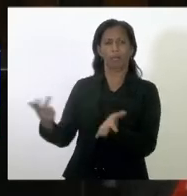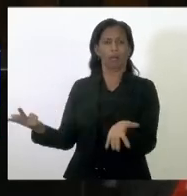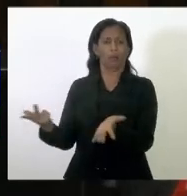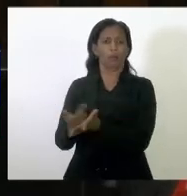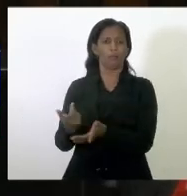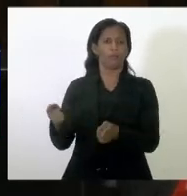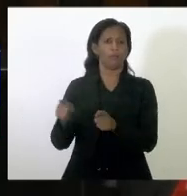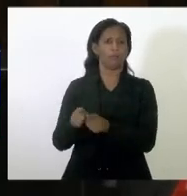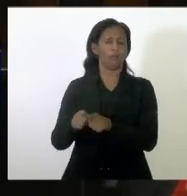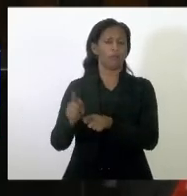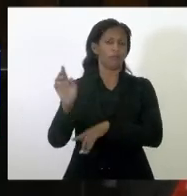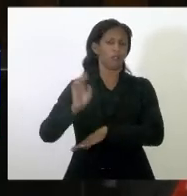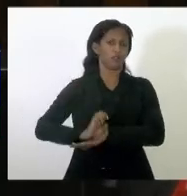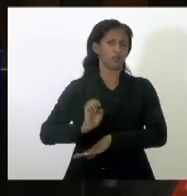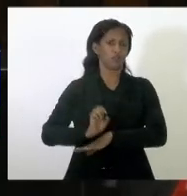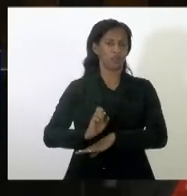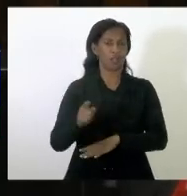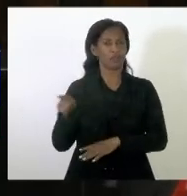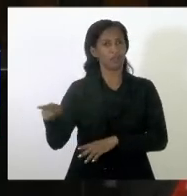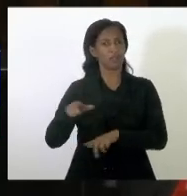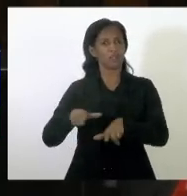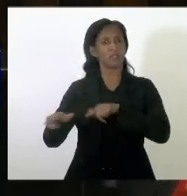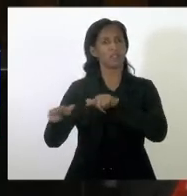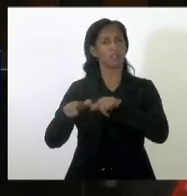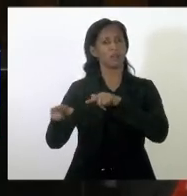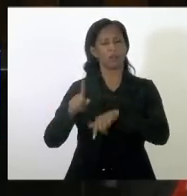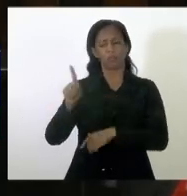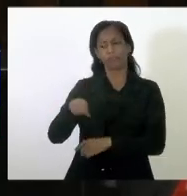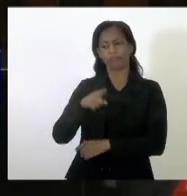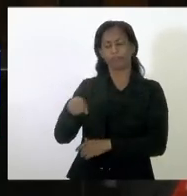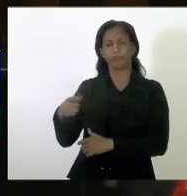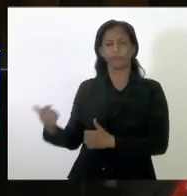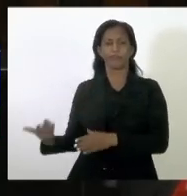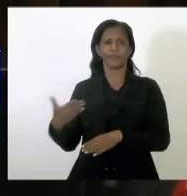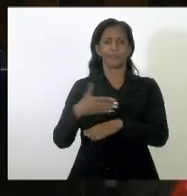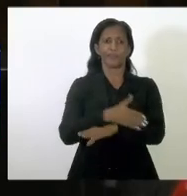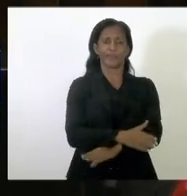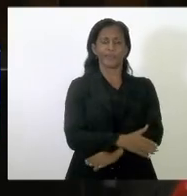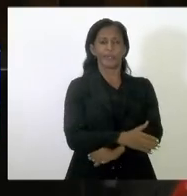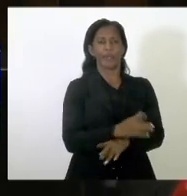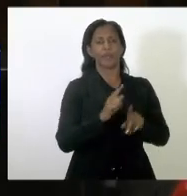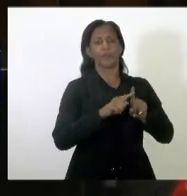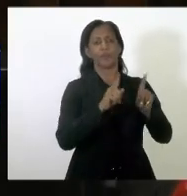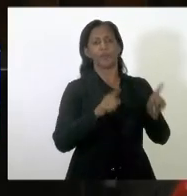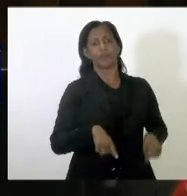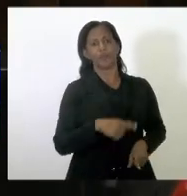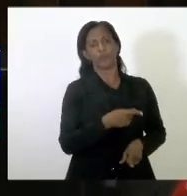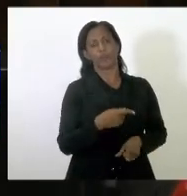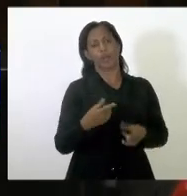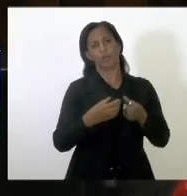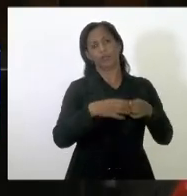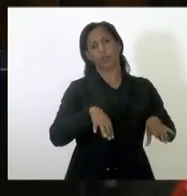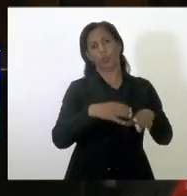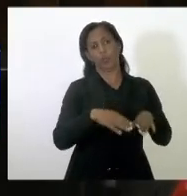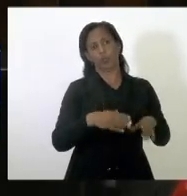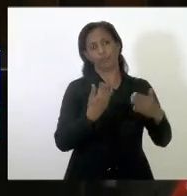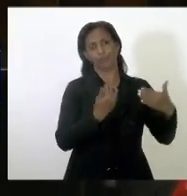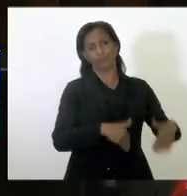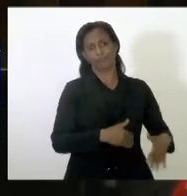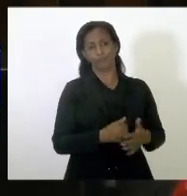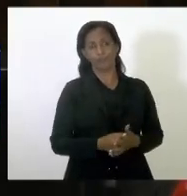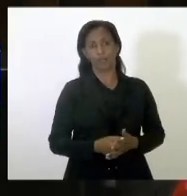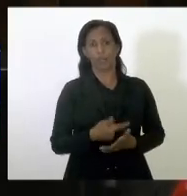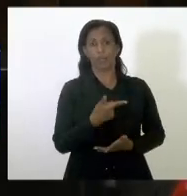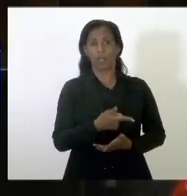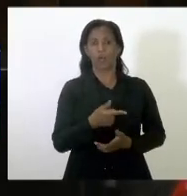pouco tempo nesse Estado, esse servidor foi impedido de assumir ao cargo ao qual fez concurso público. Então, uma maneira